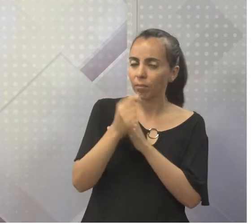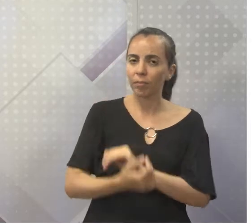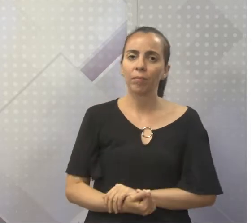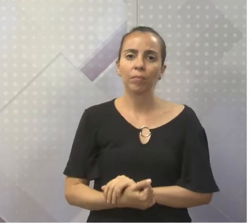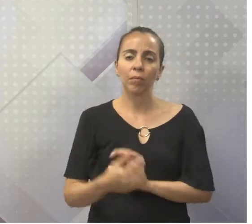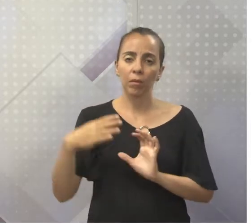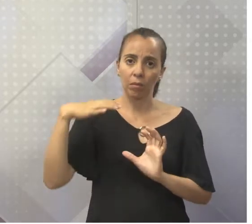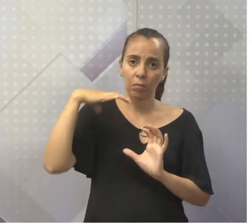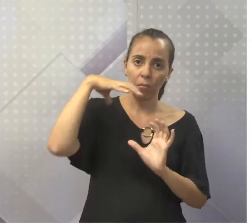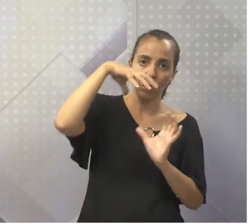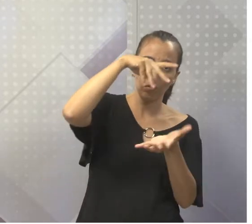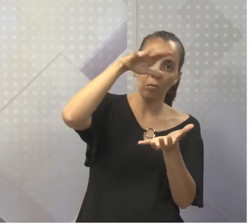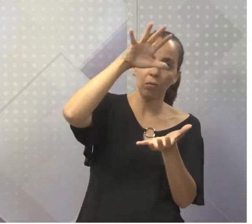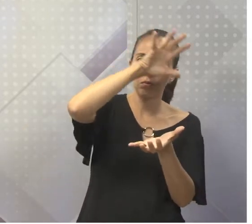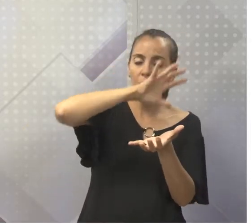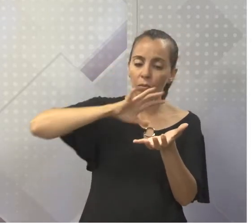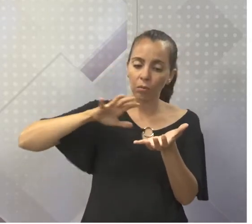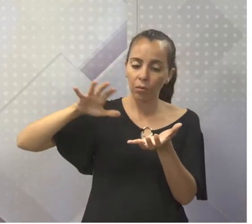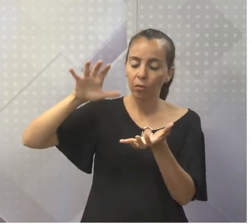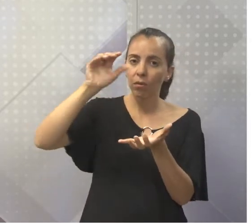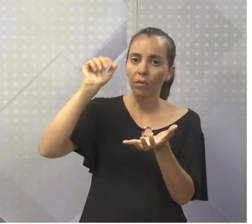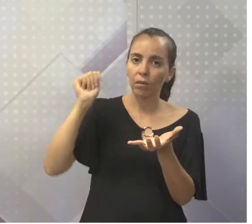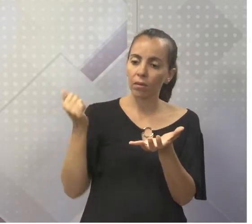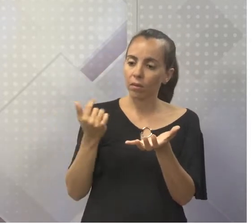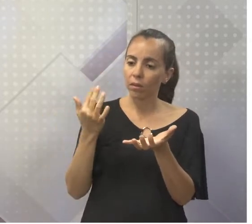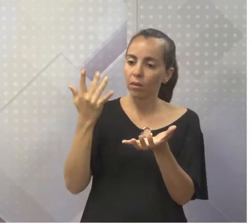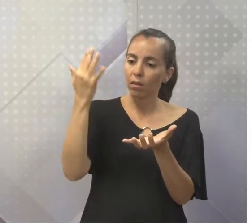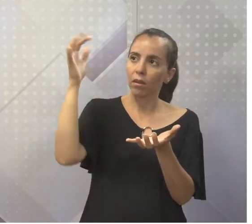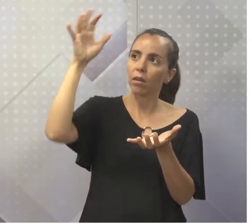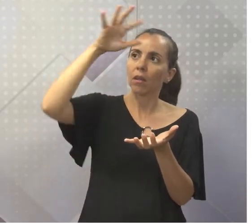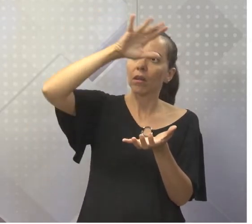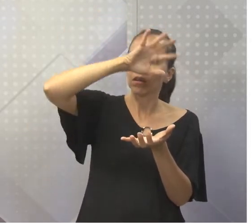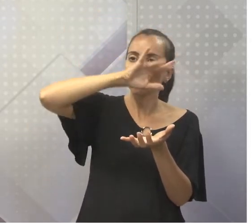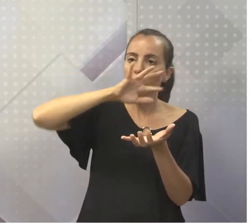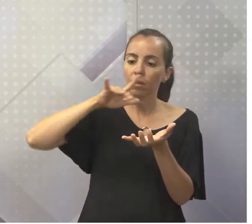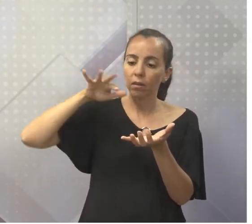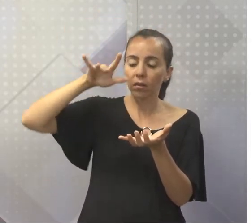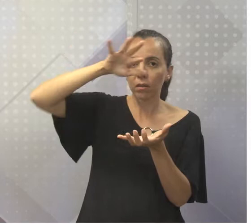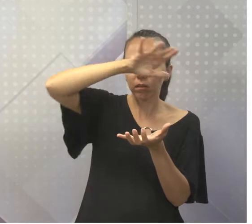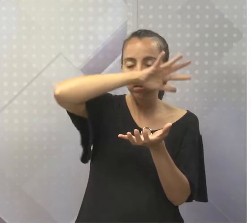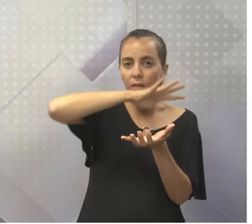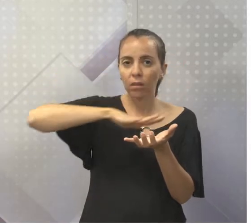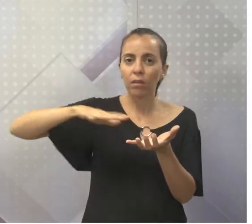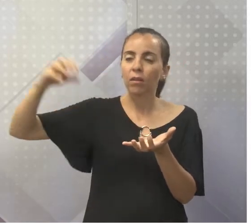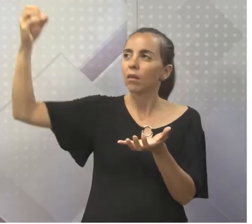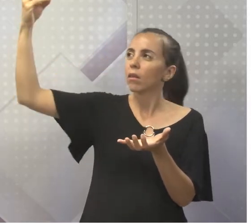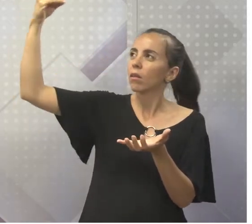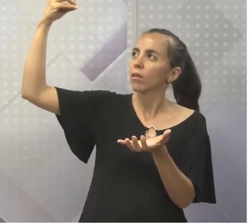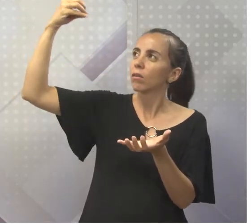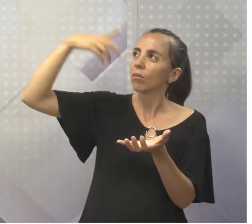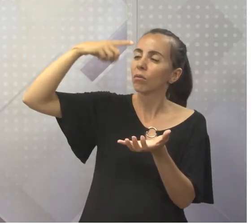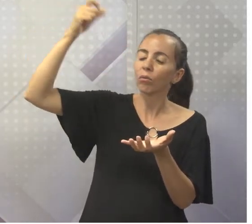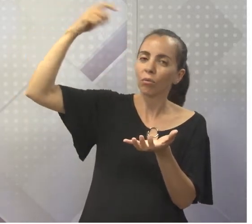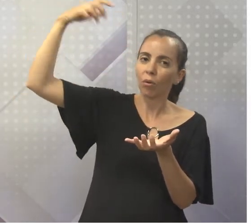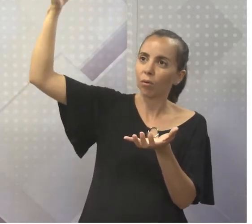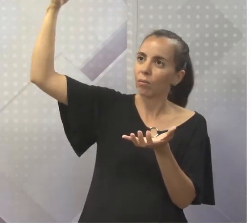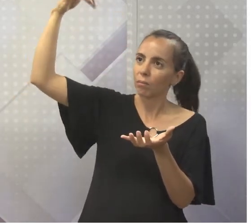planeta onde você tem gases do efeito estufa Onde a energia luminosa passa